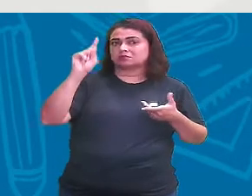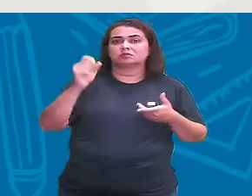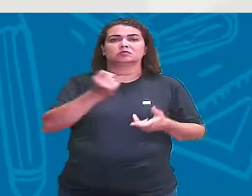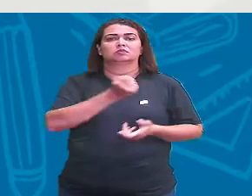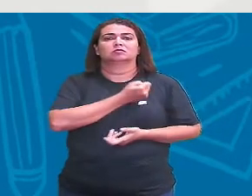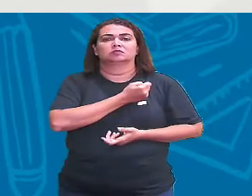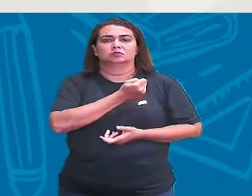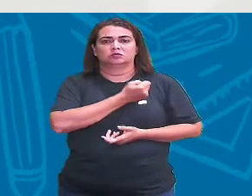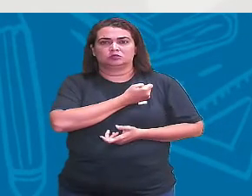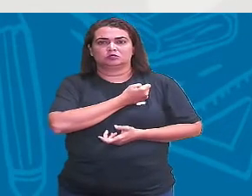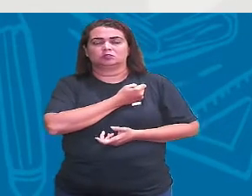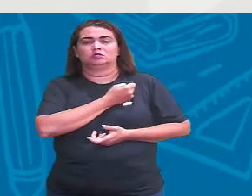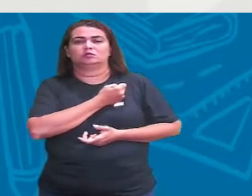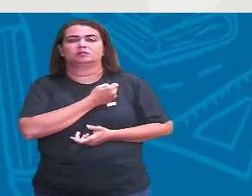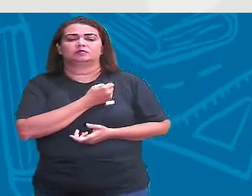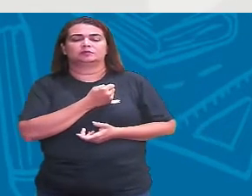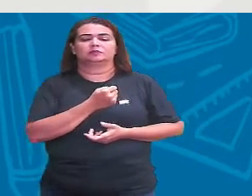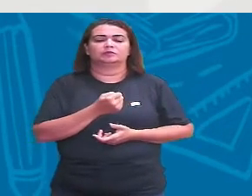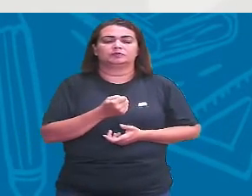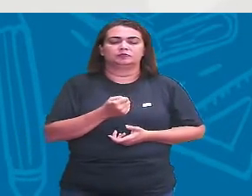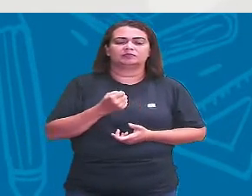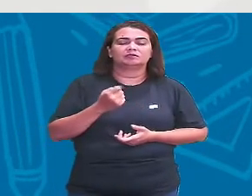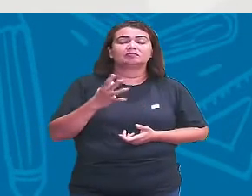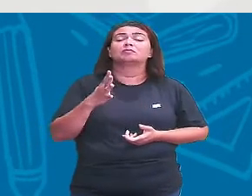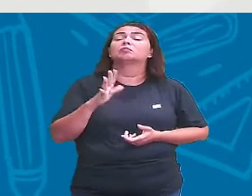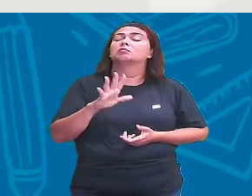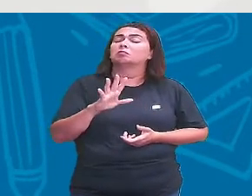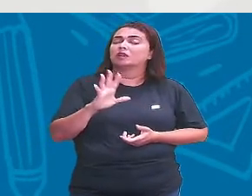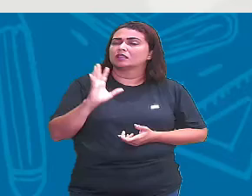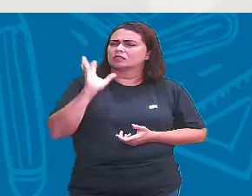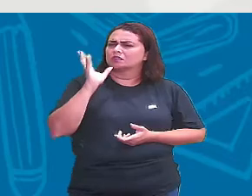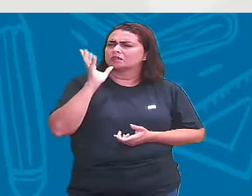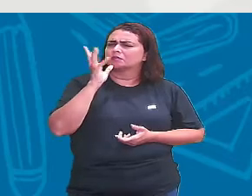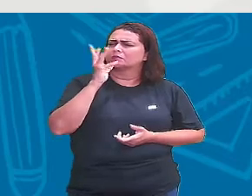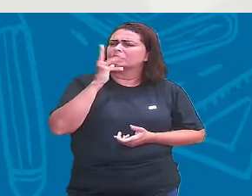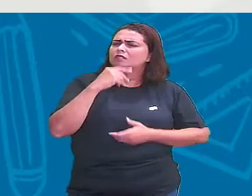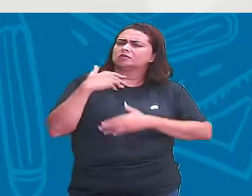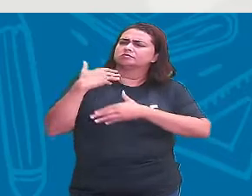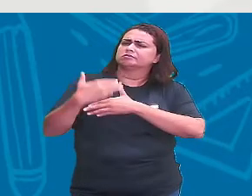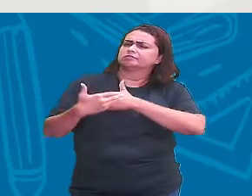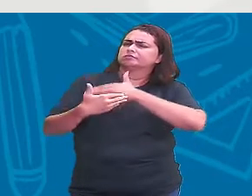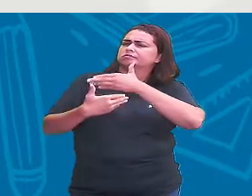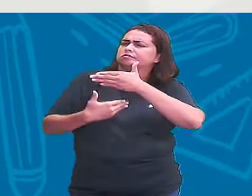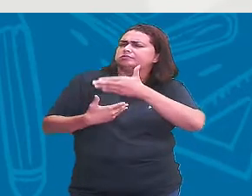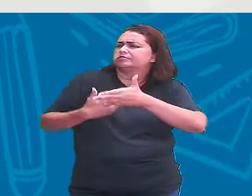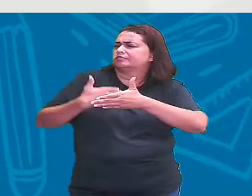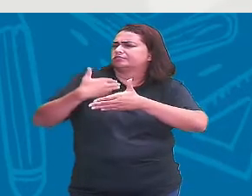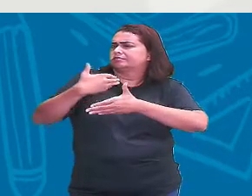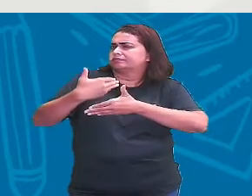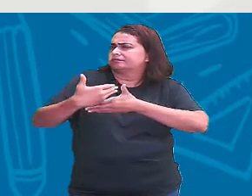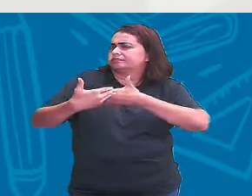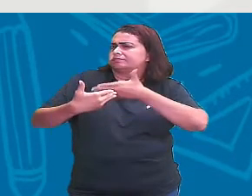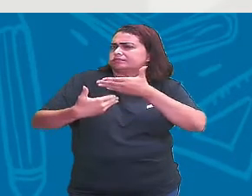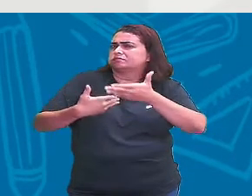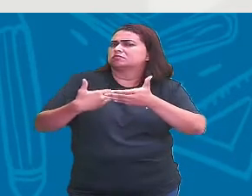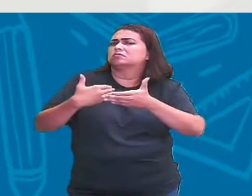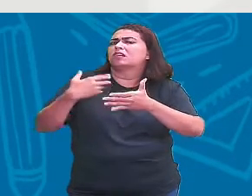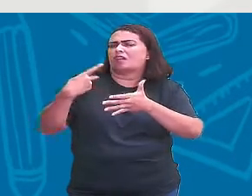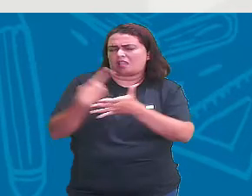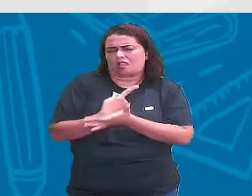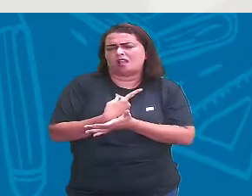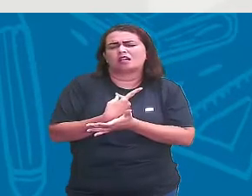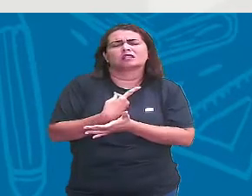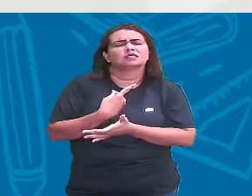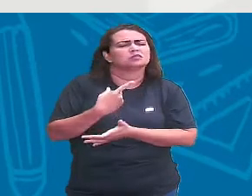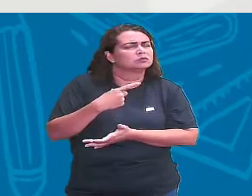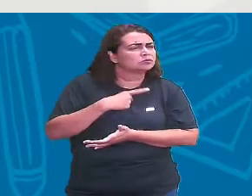números. Então, mas assim, isso foi um processo bem longo, tá certo? Muitas coisas deram errado para